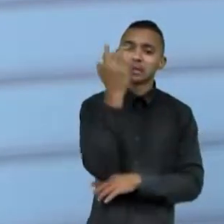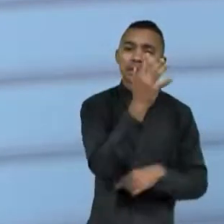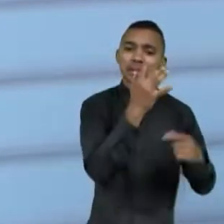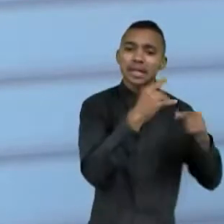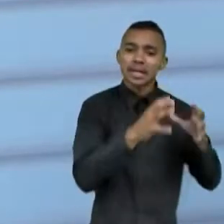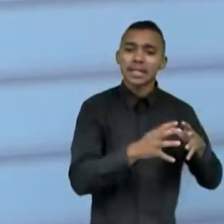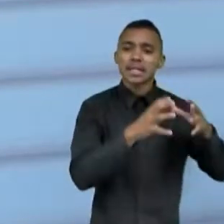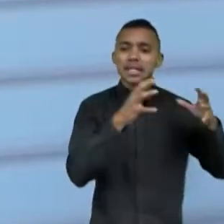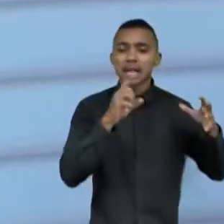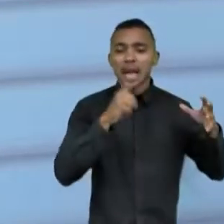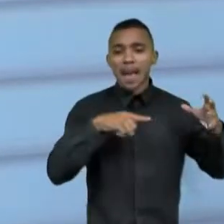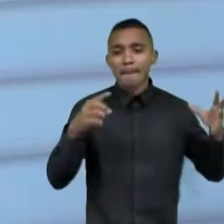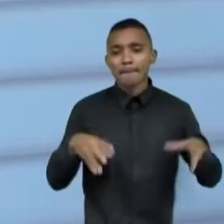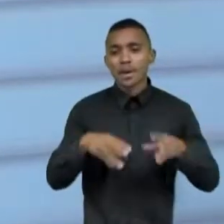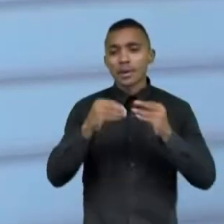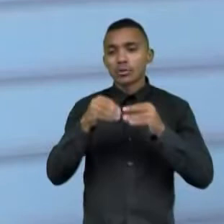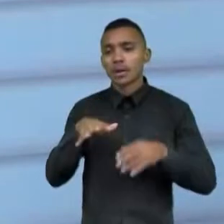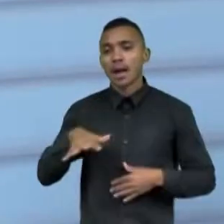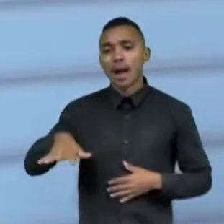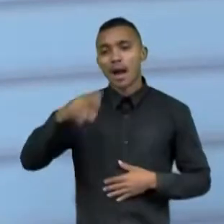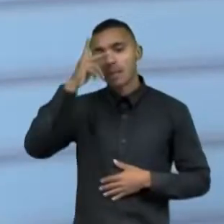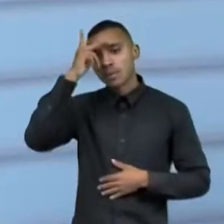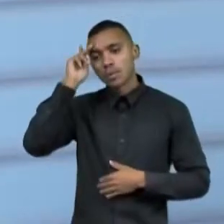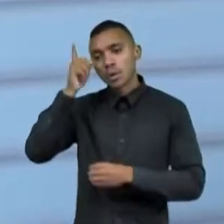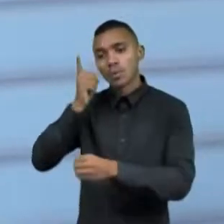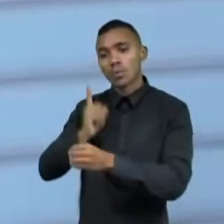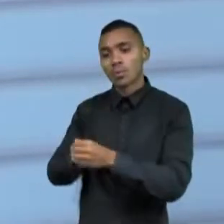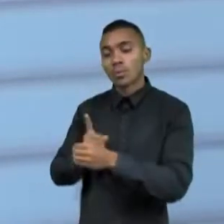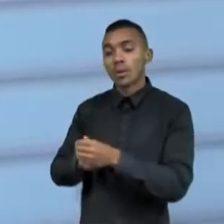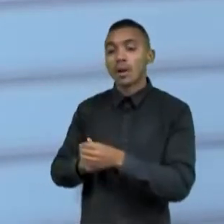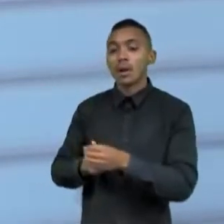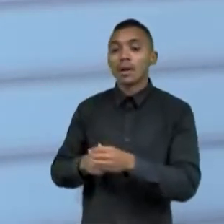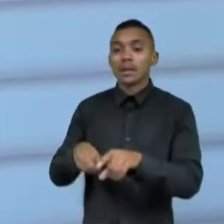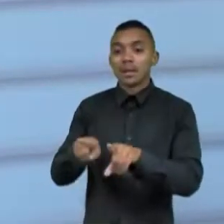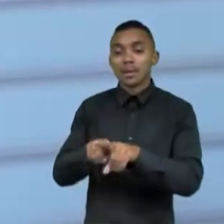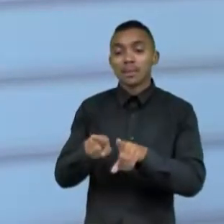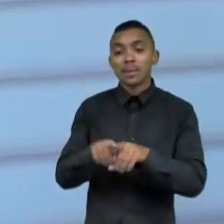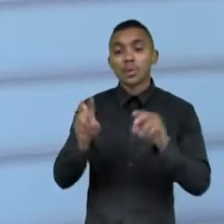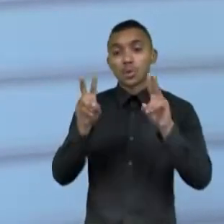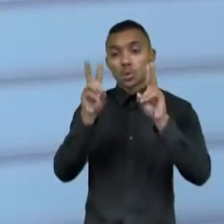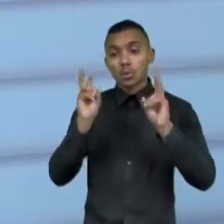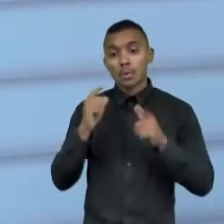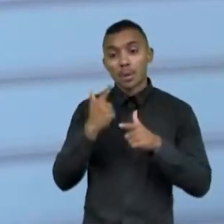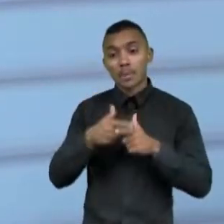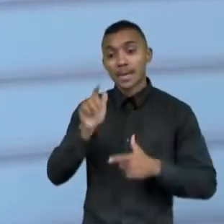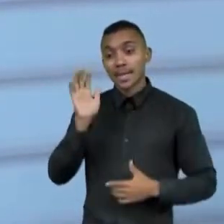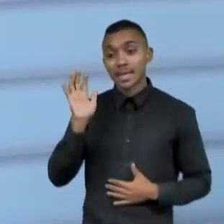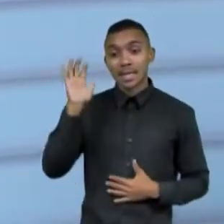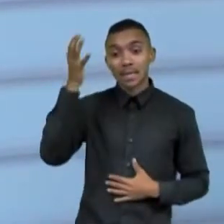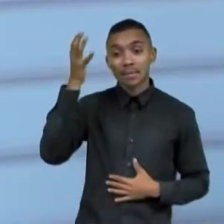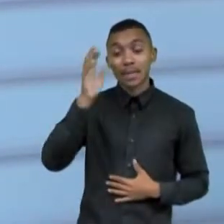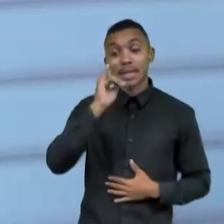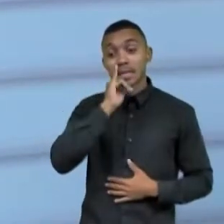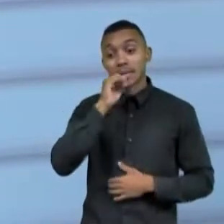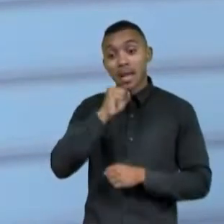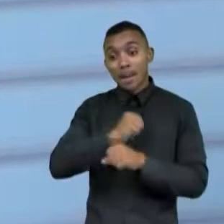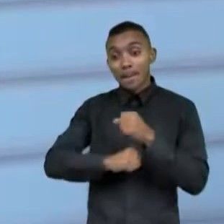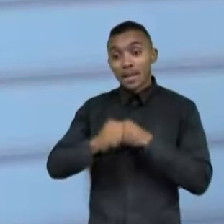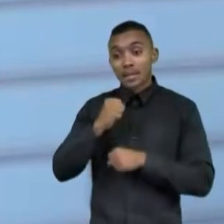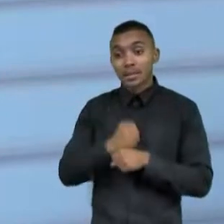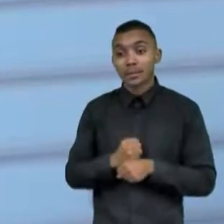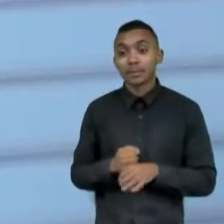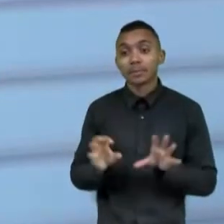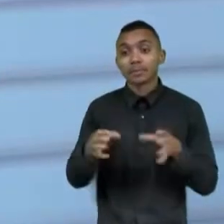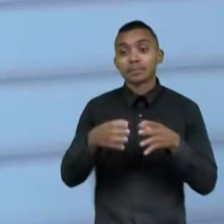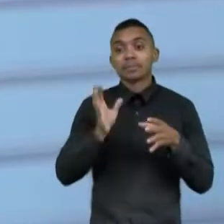vão atingir populações rurais, e também com essas outras temáticas que a gente já citou. Ano passado, o Fretito acompanhou,